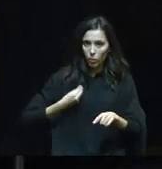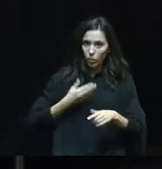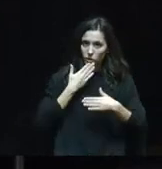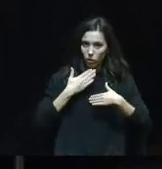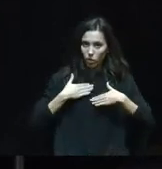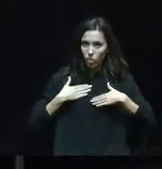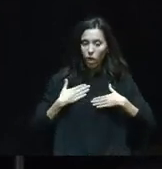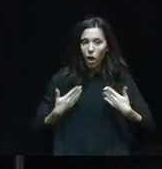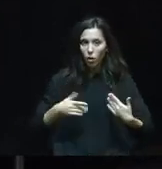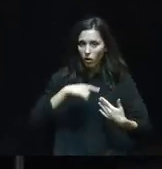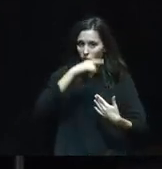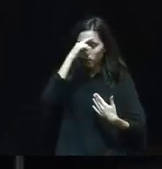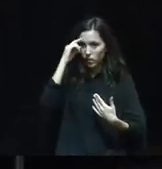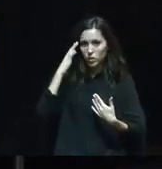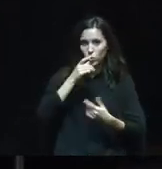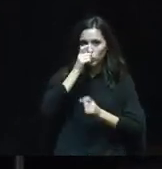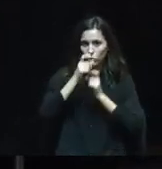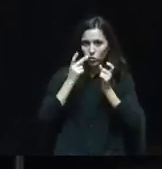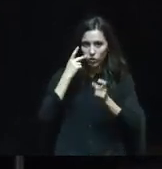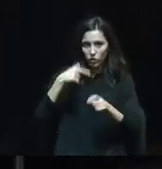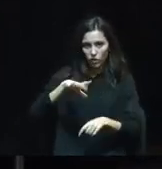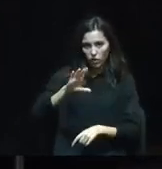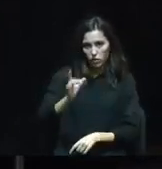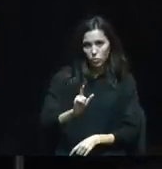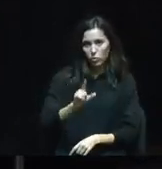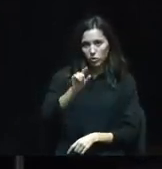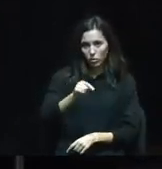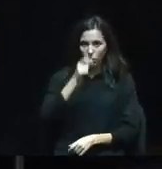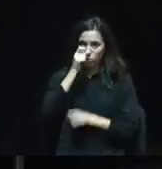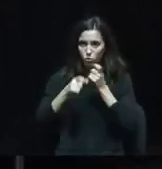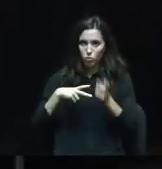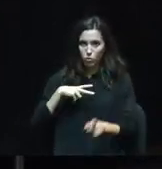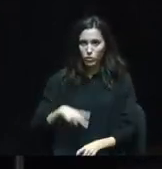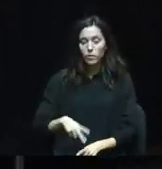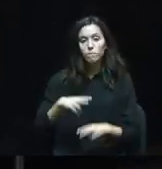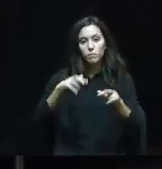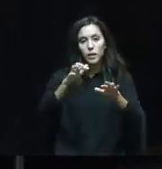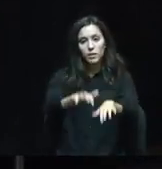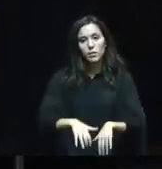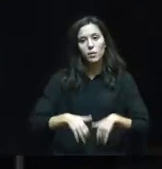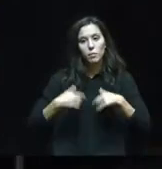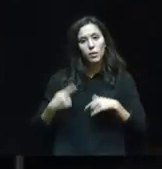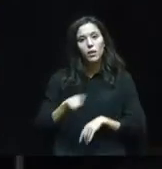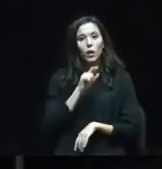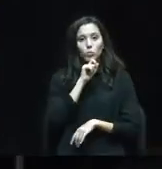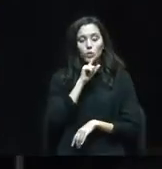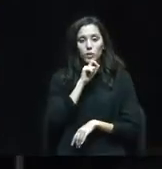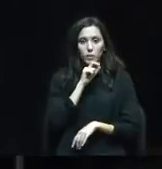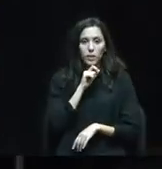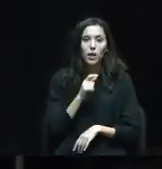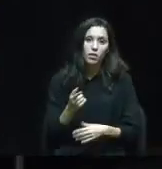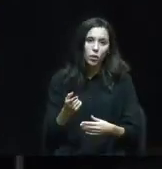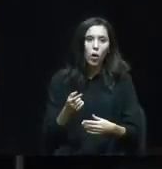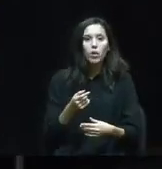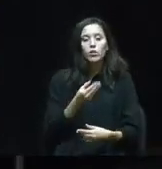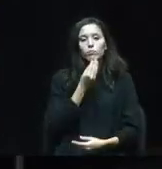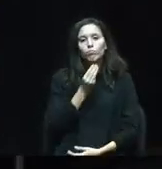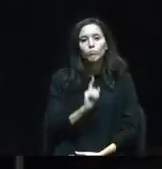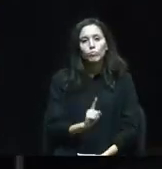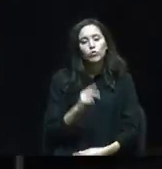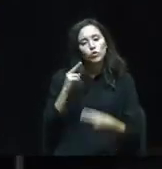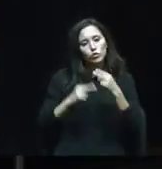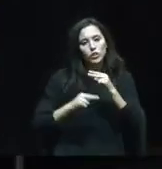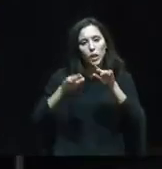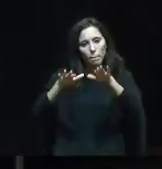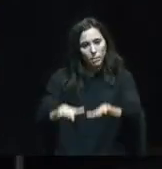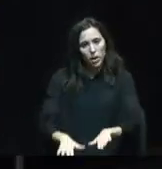momento em que tem sido tão difícil para os lisboetas e para os portugueses. A Assembleia Municipal tem aqui a hipótese de impedir esta injustiça fiscal e de rejeitar